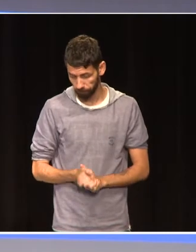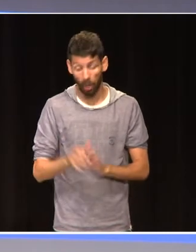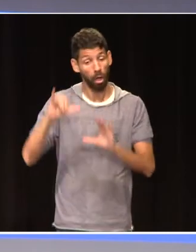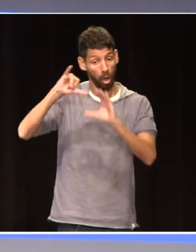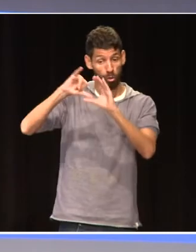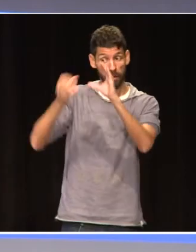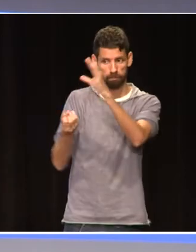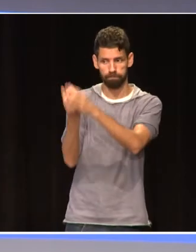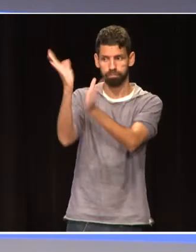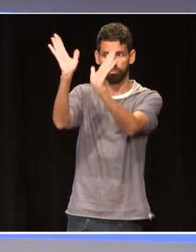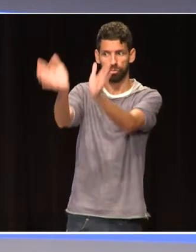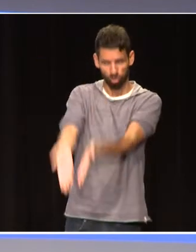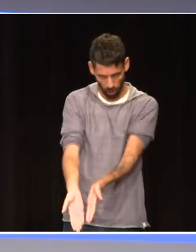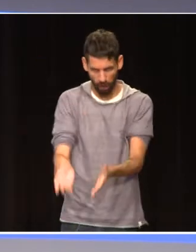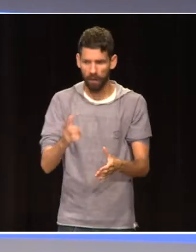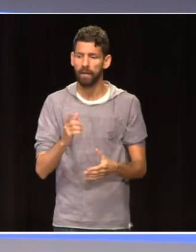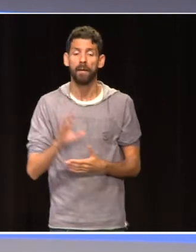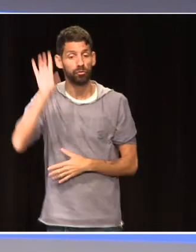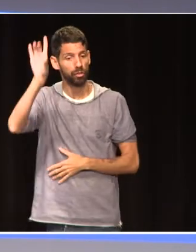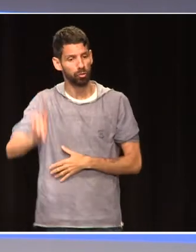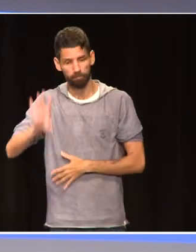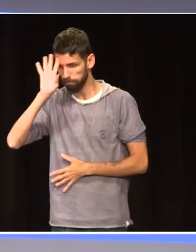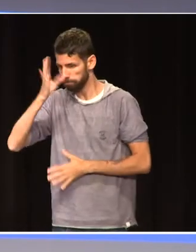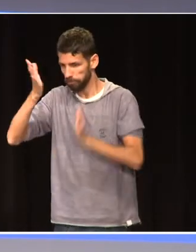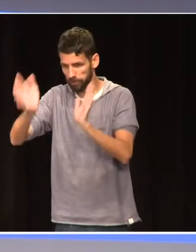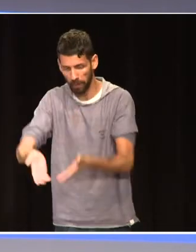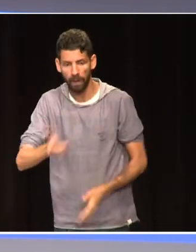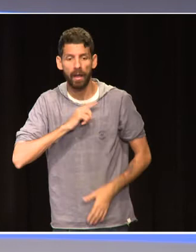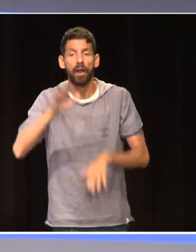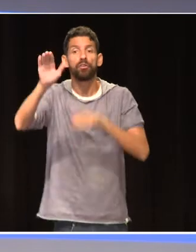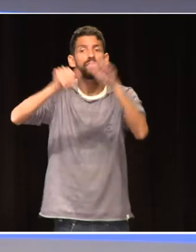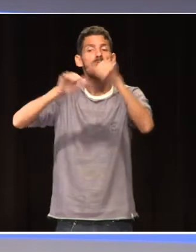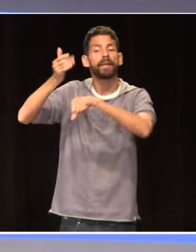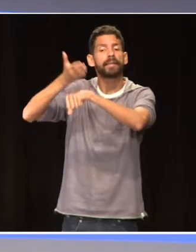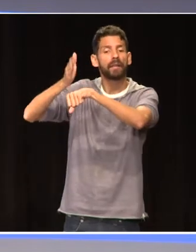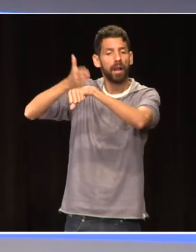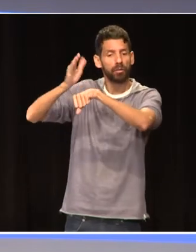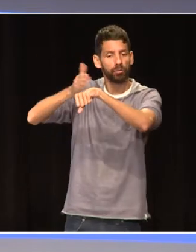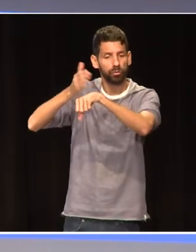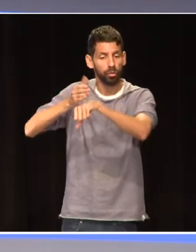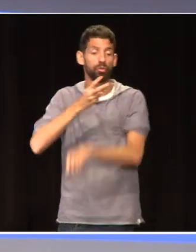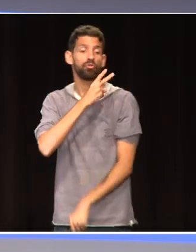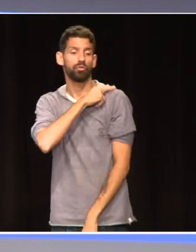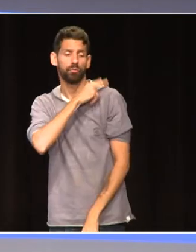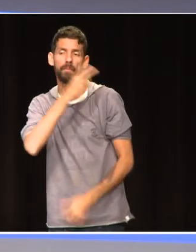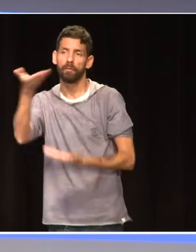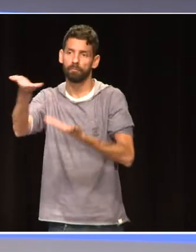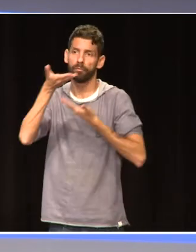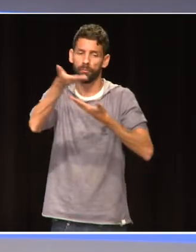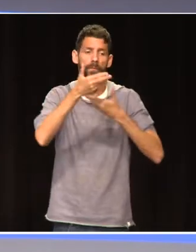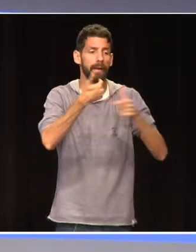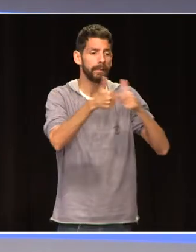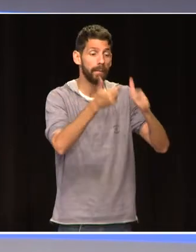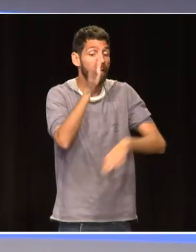SPES foi formalizado pelo Conselho Diretor e eu peguei estagiários do ensino médio para trabalhar comigo